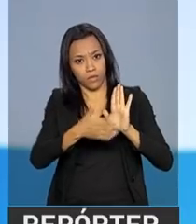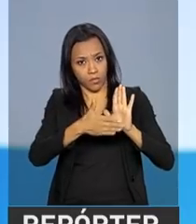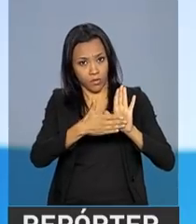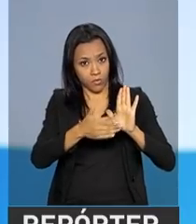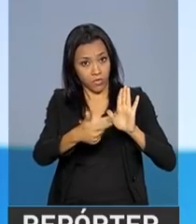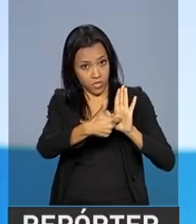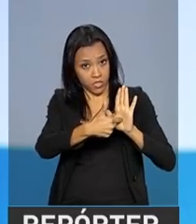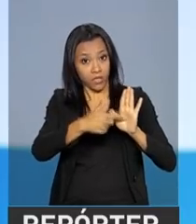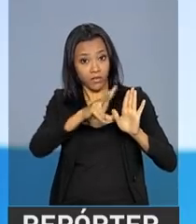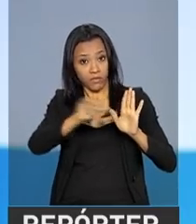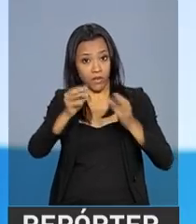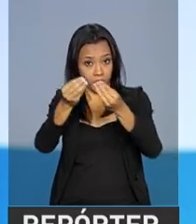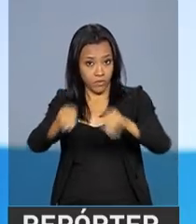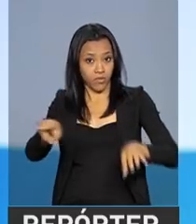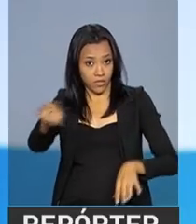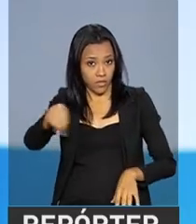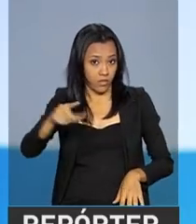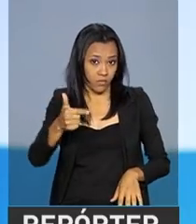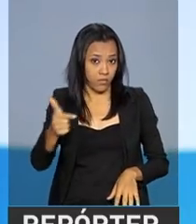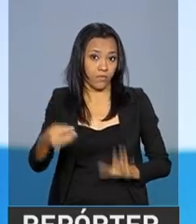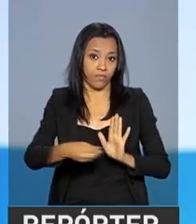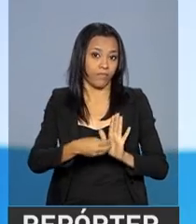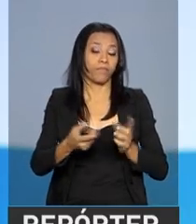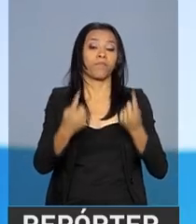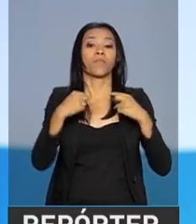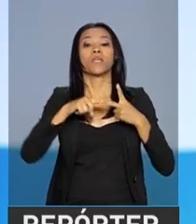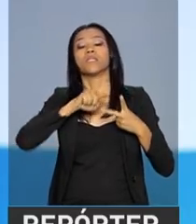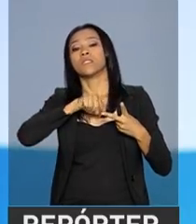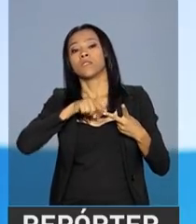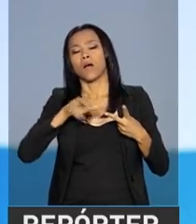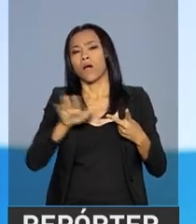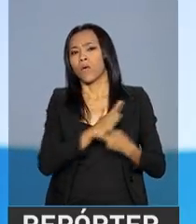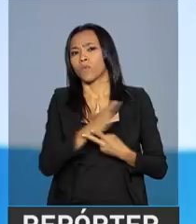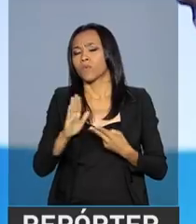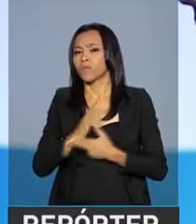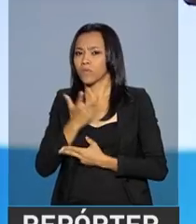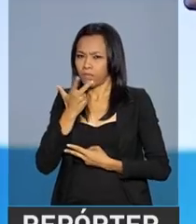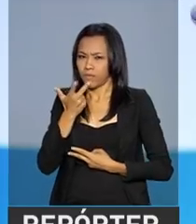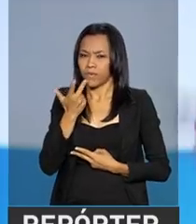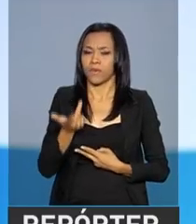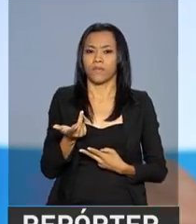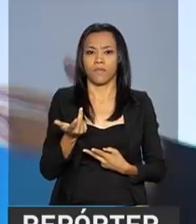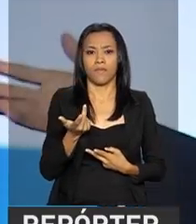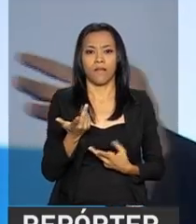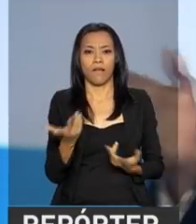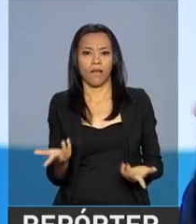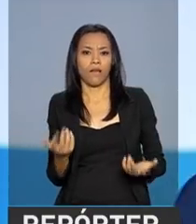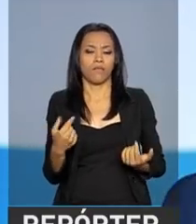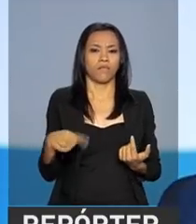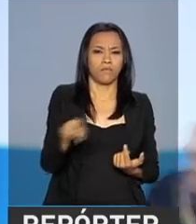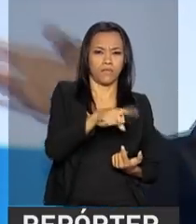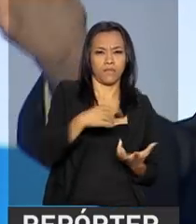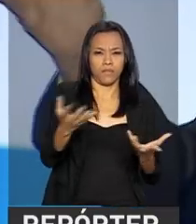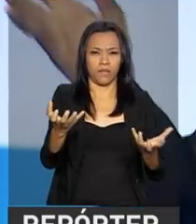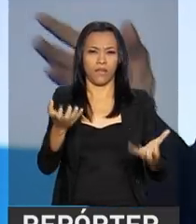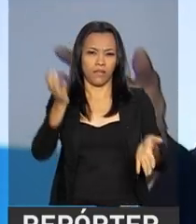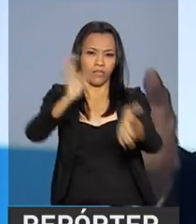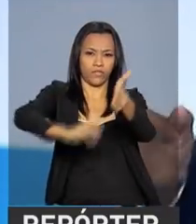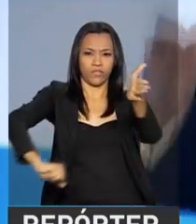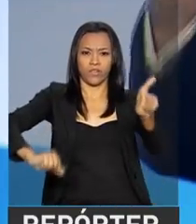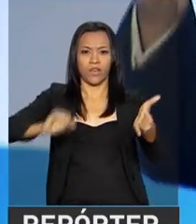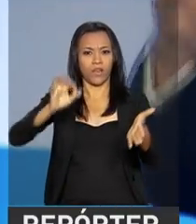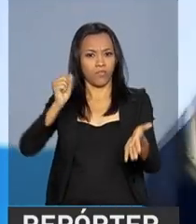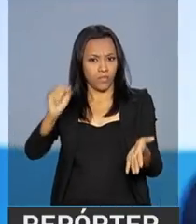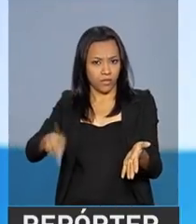os atinja segundo alguns dizem assim e até pessoas graduadas ama vocês querem tirar a minha aposentadoria